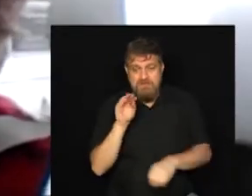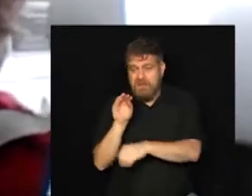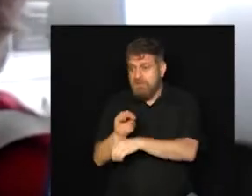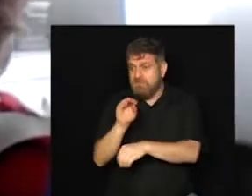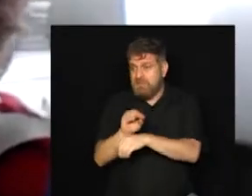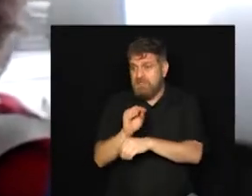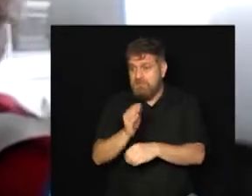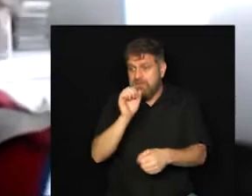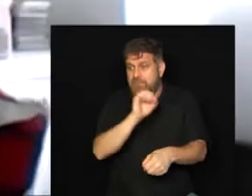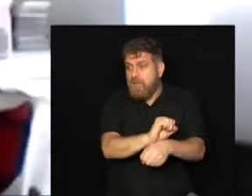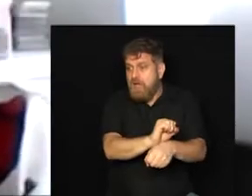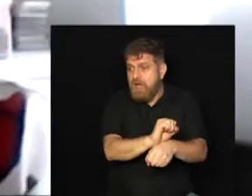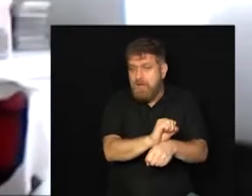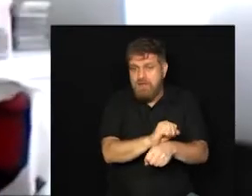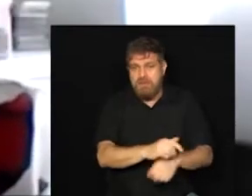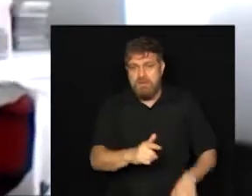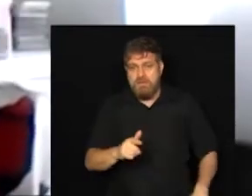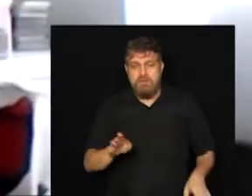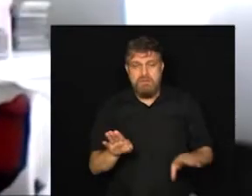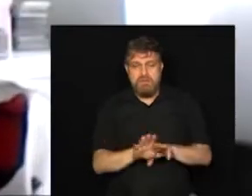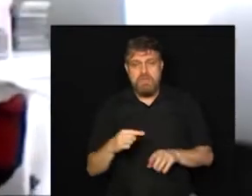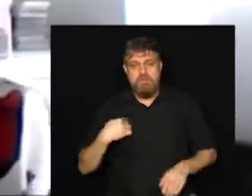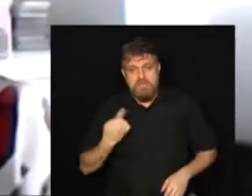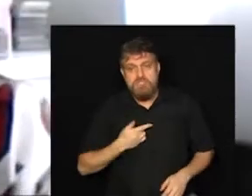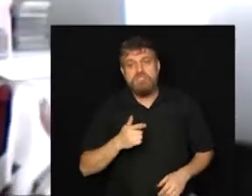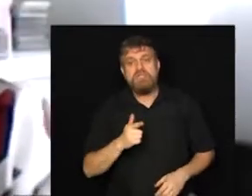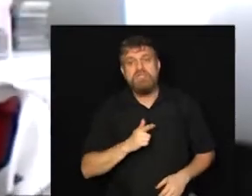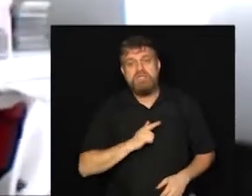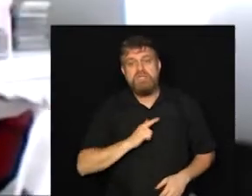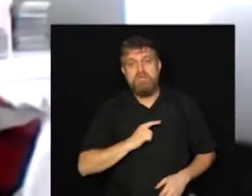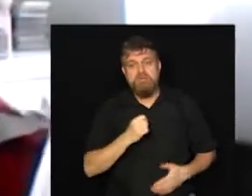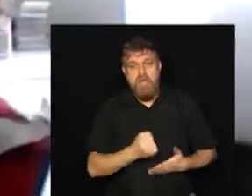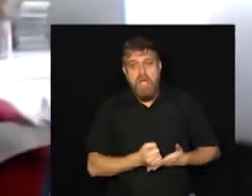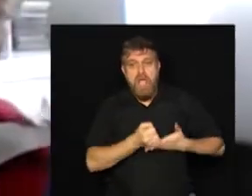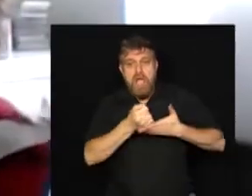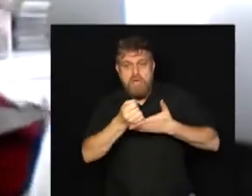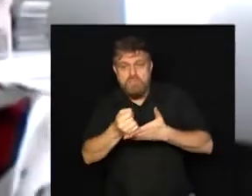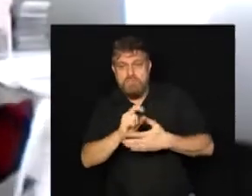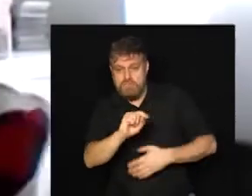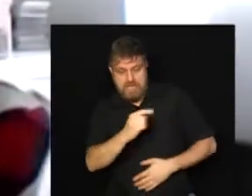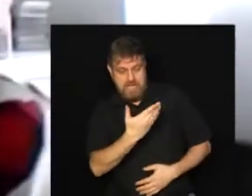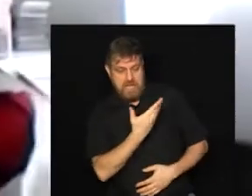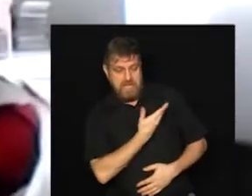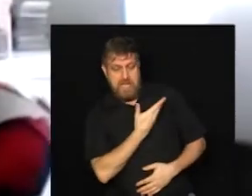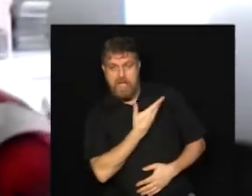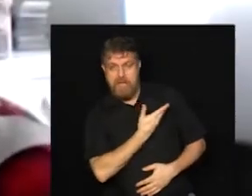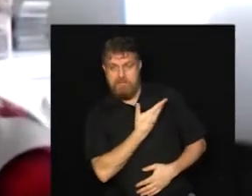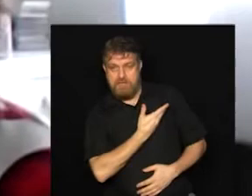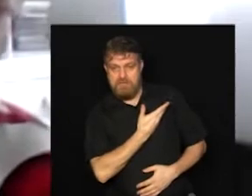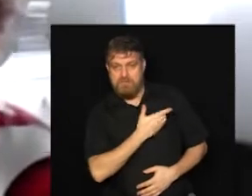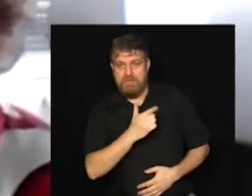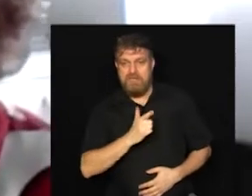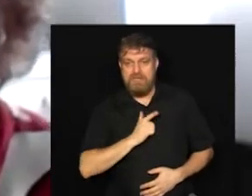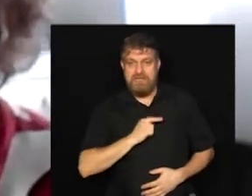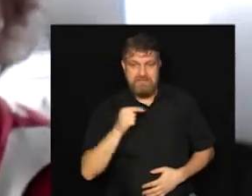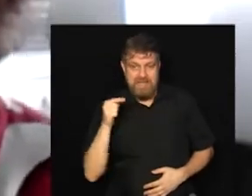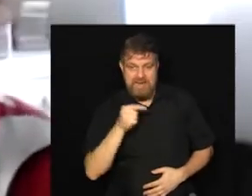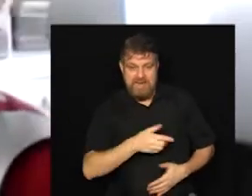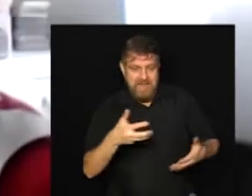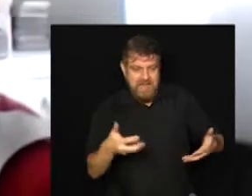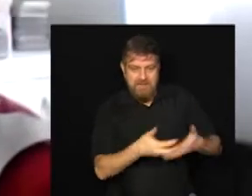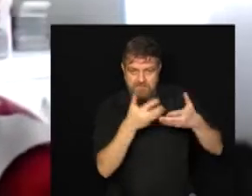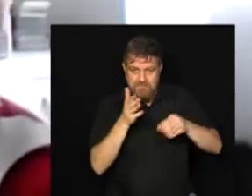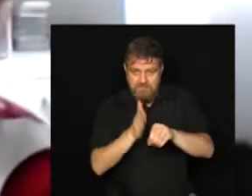tratamento. Então, e também nós tivemos ajuda de amigos que têm banca no